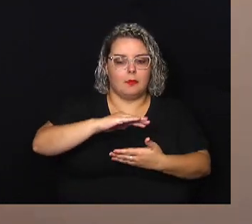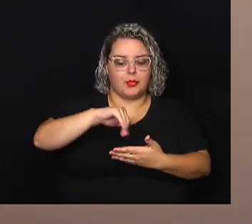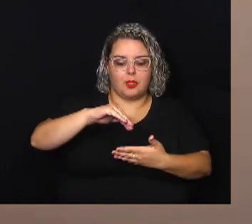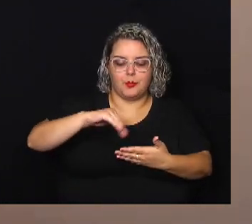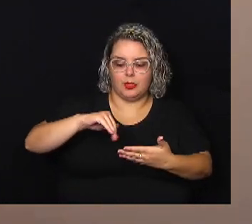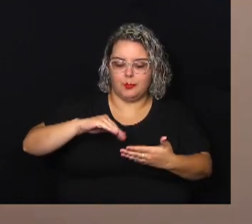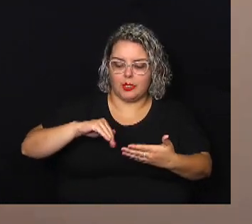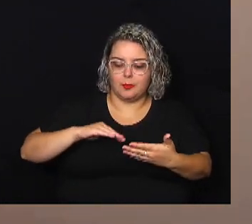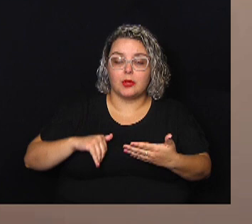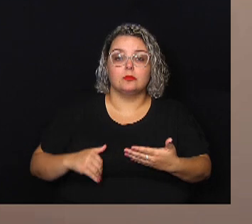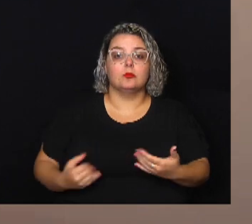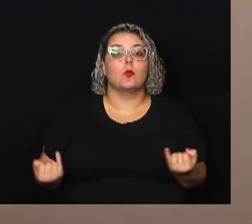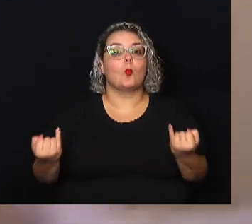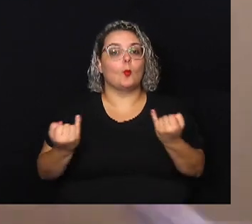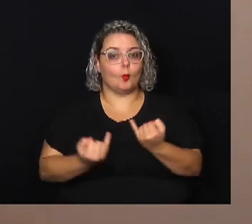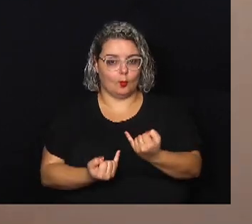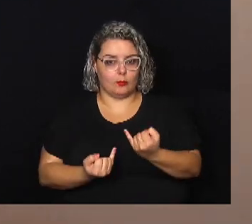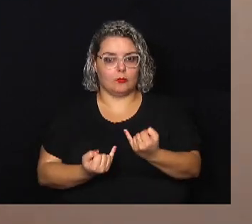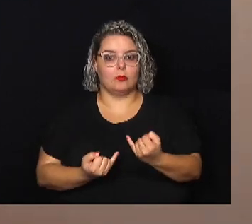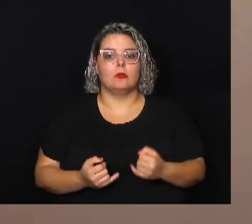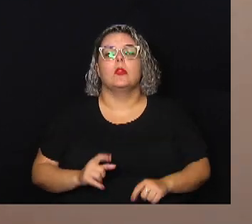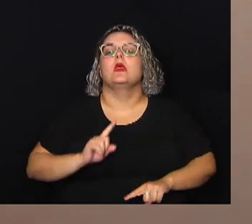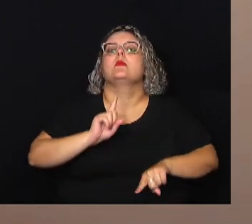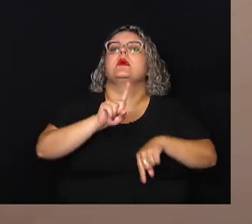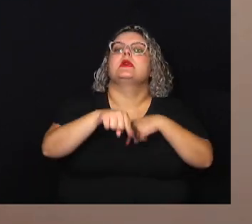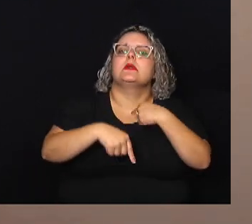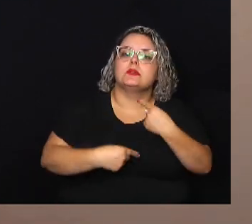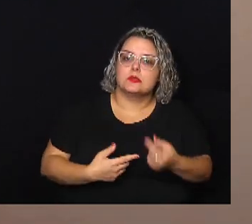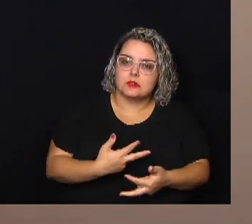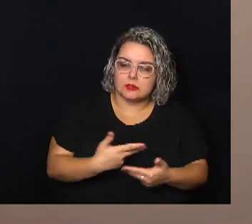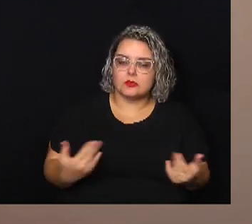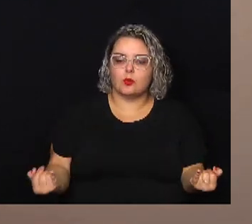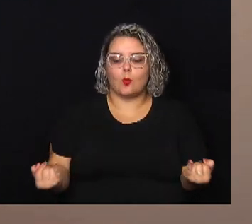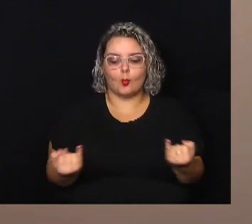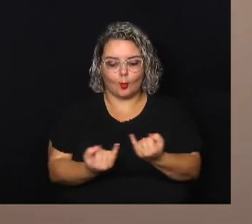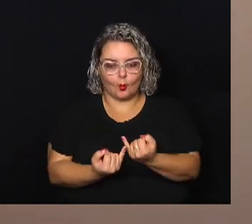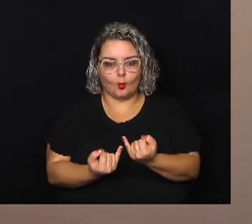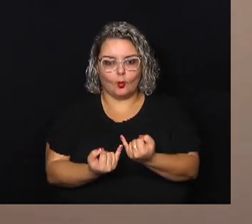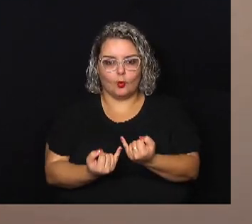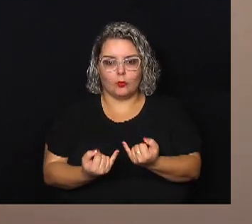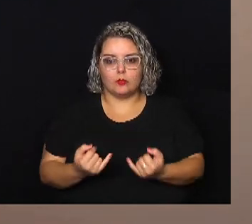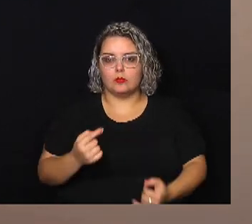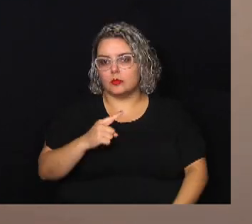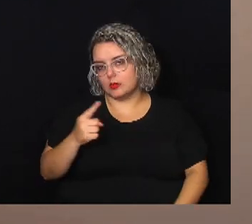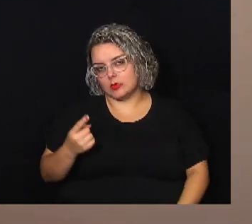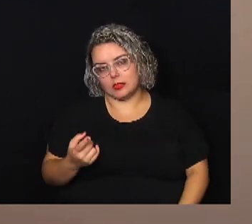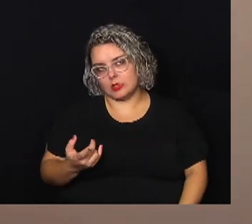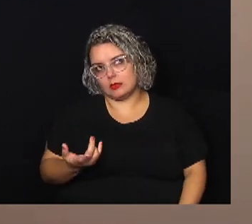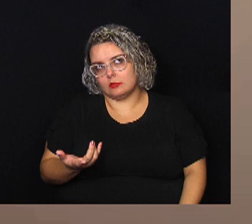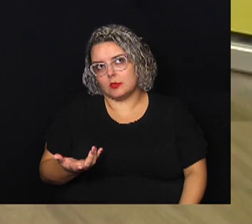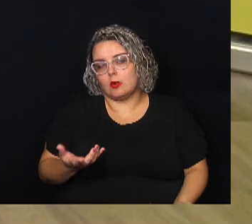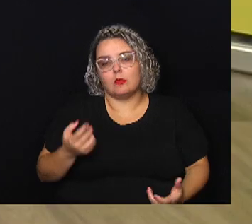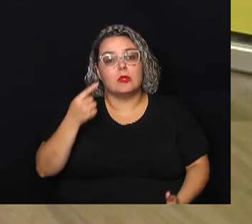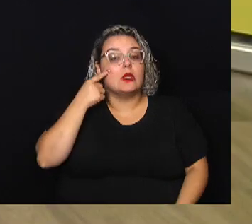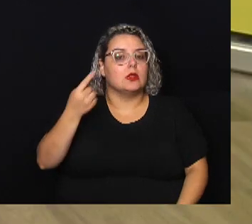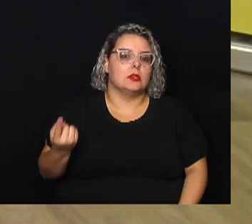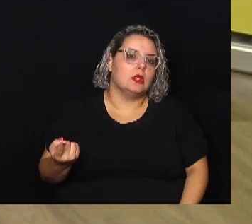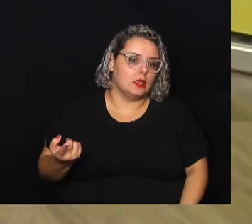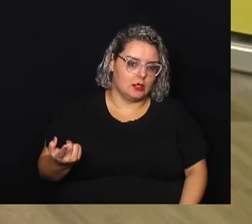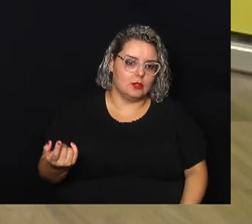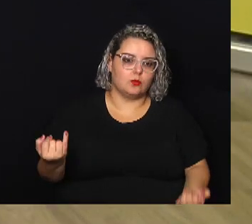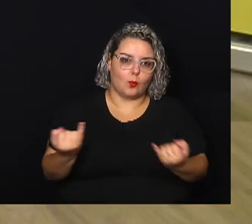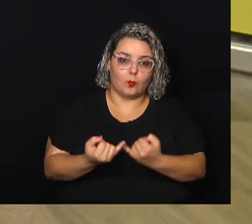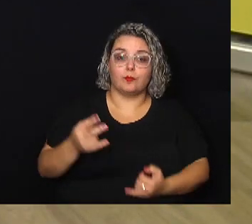de emagrecimento, a gente vai para as outras causas de emagrecimento, não intencionais. Doutor, lembrar o pessoal de casa que o